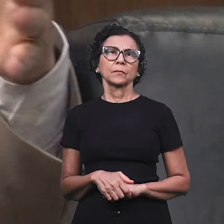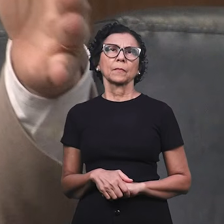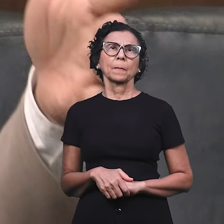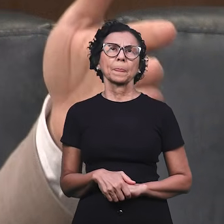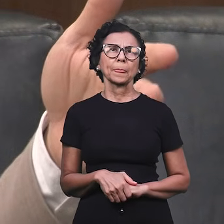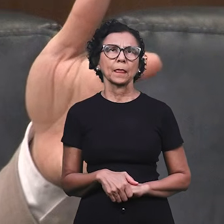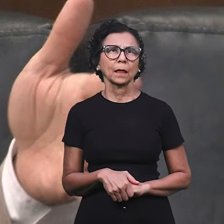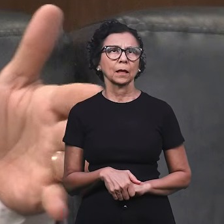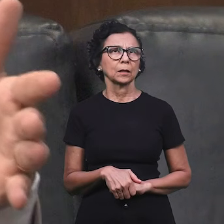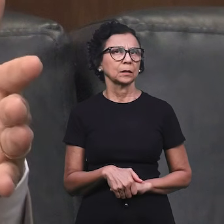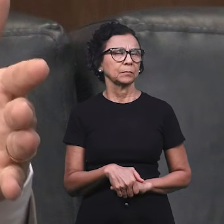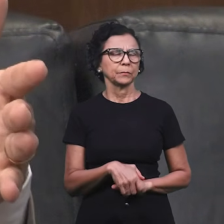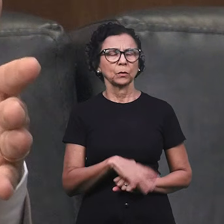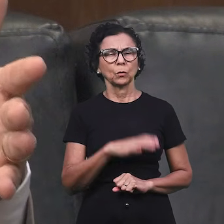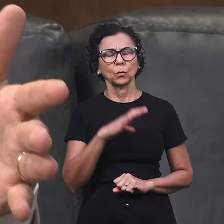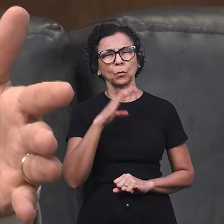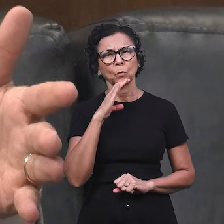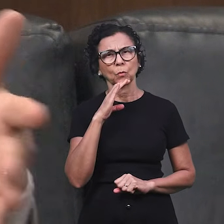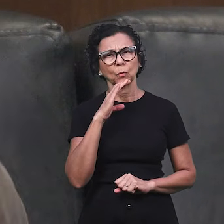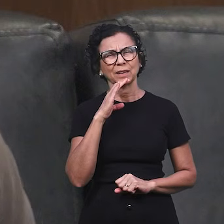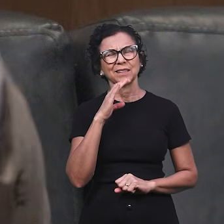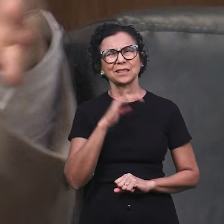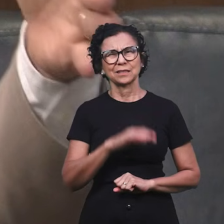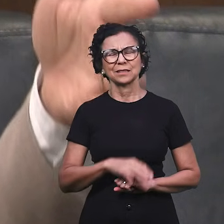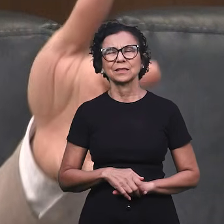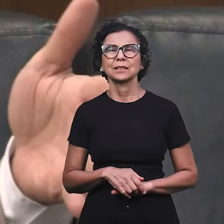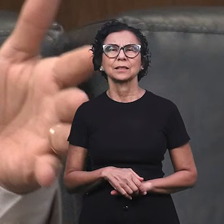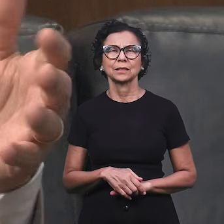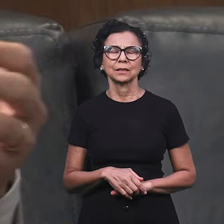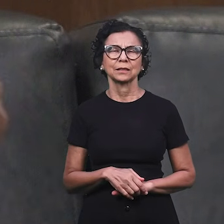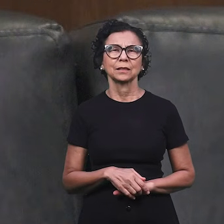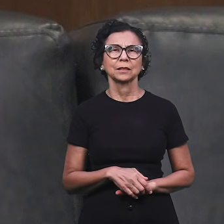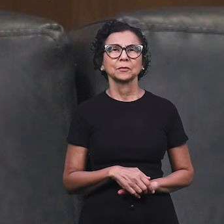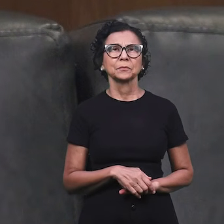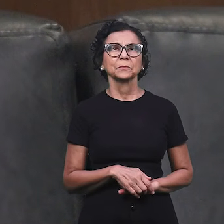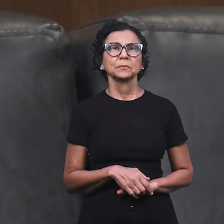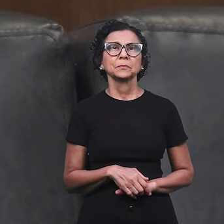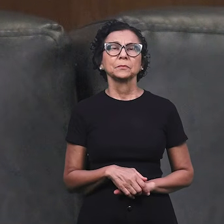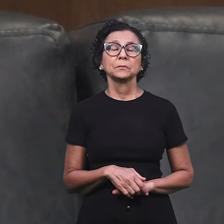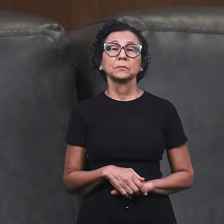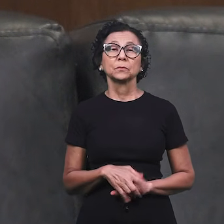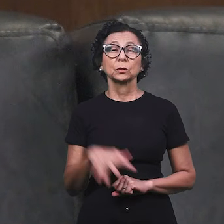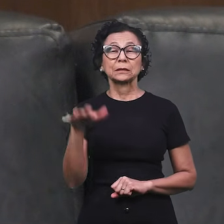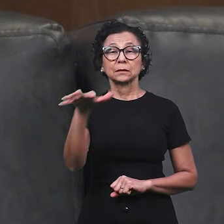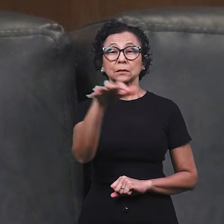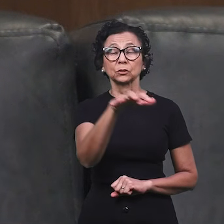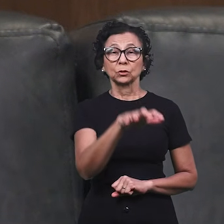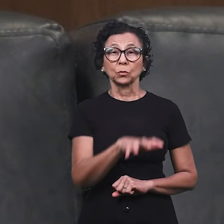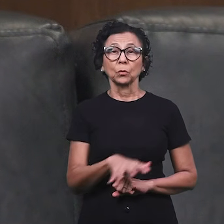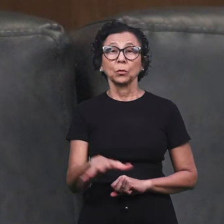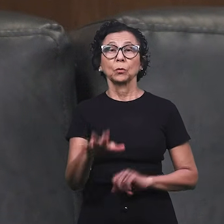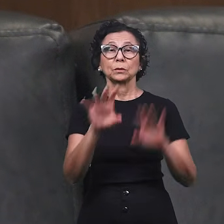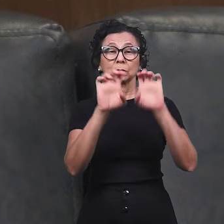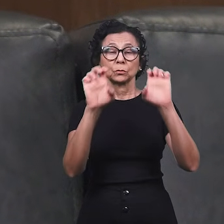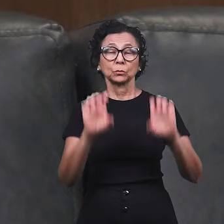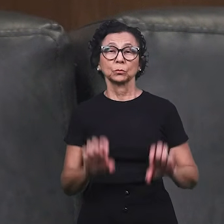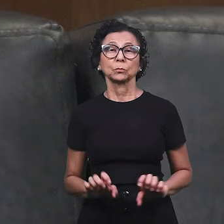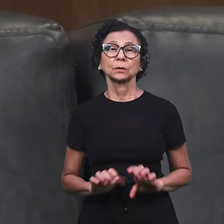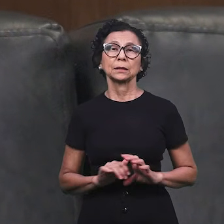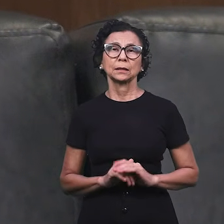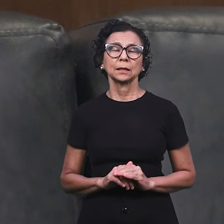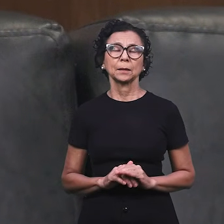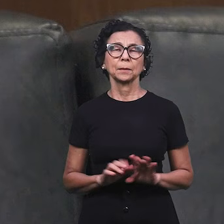tinha conhecimento de edificações no mundo inteiro daquela região. Ele era um homem muito sábio. Mas o que aconteceu ali? Até a